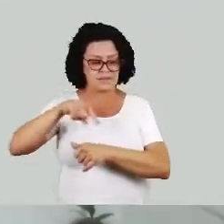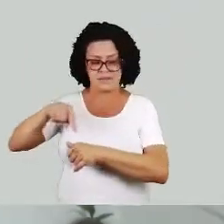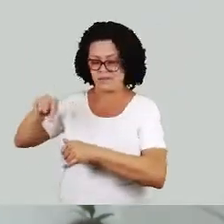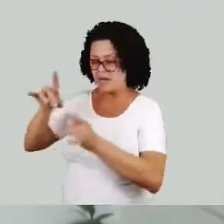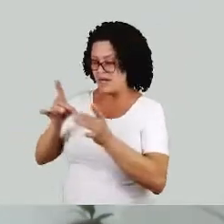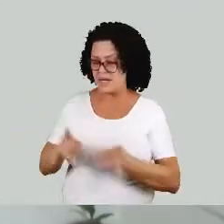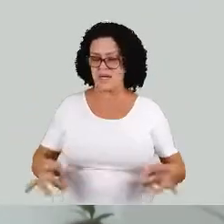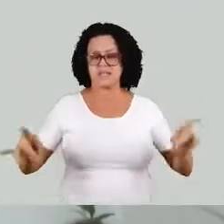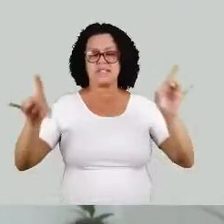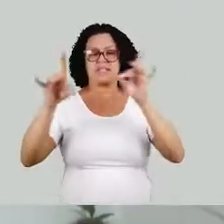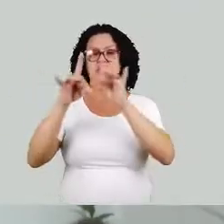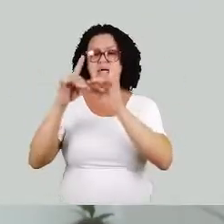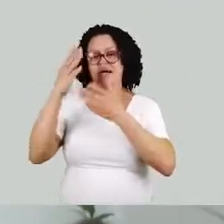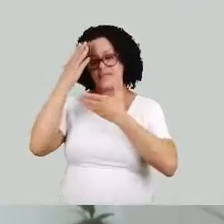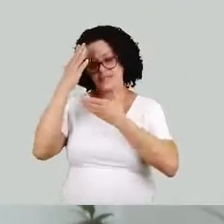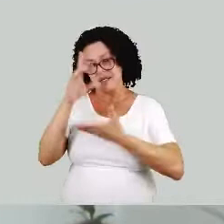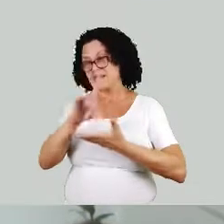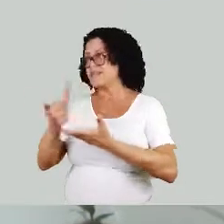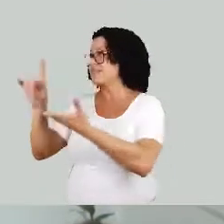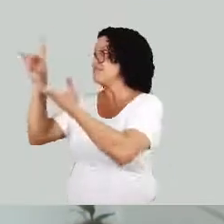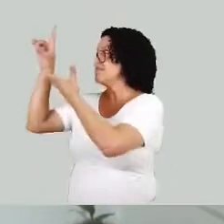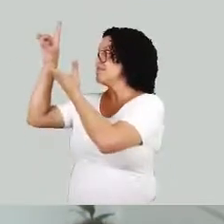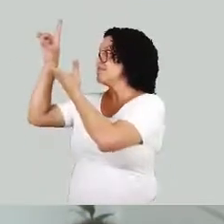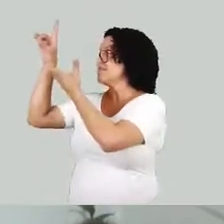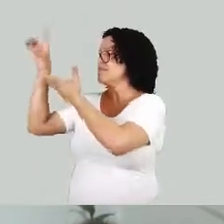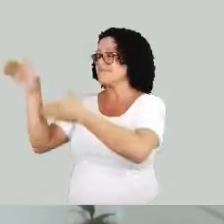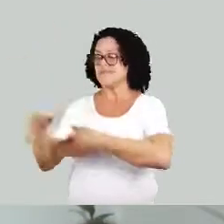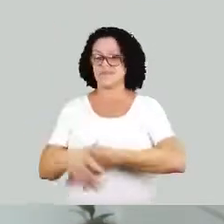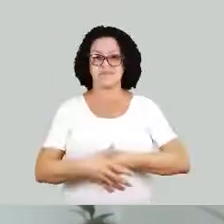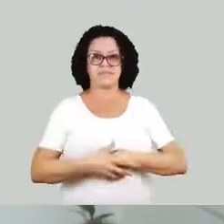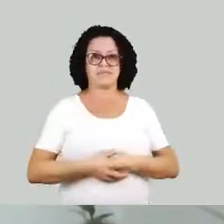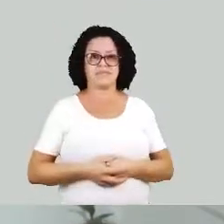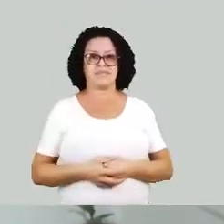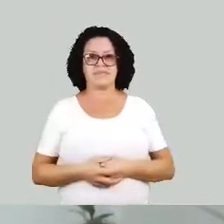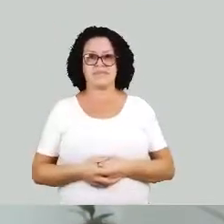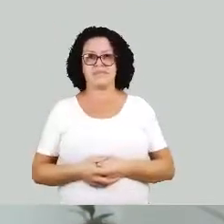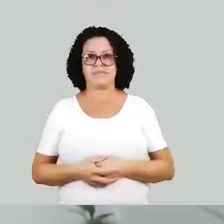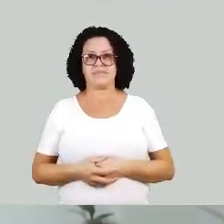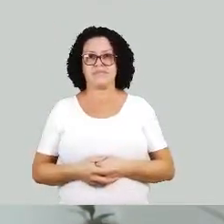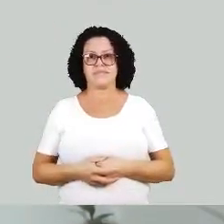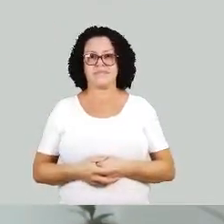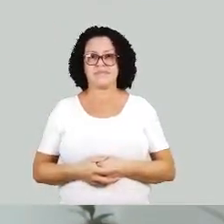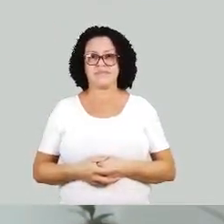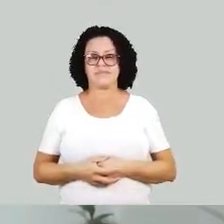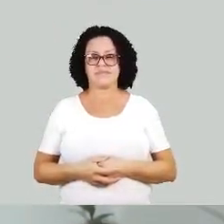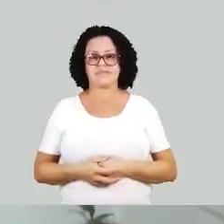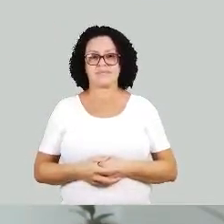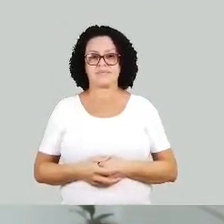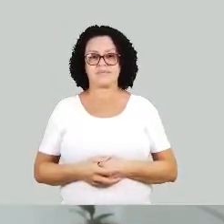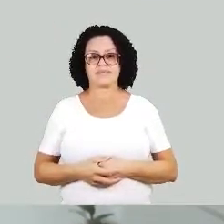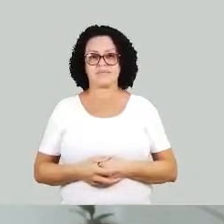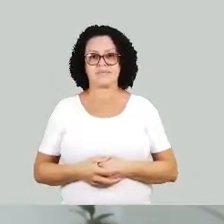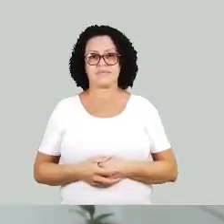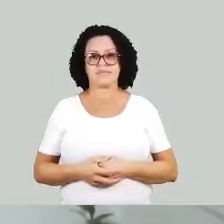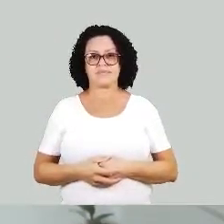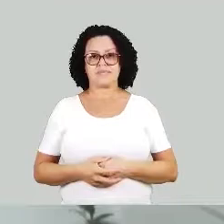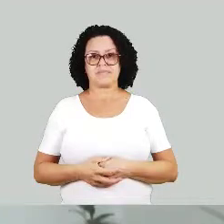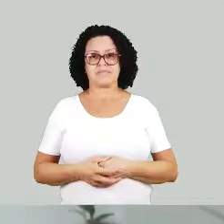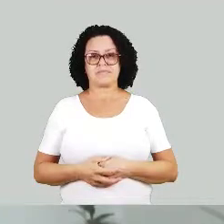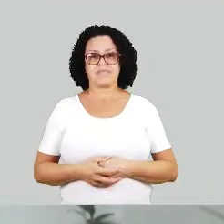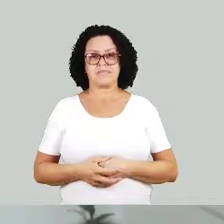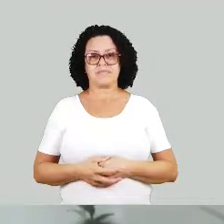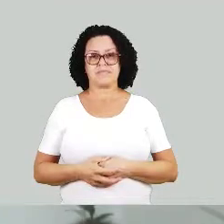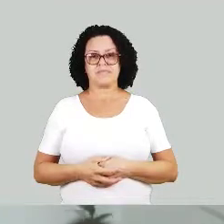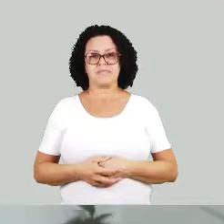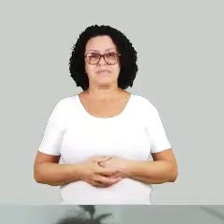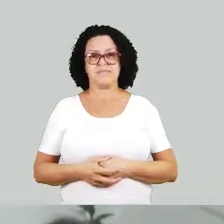Que assim seja, graças a Deus. Seja feita a